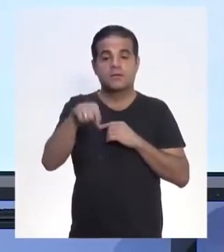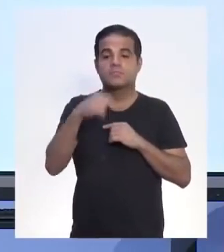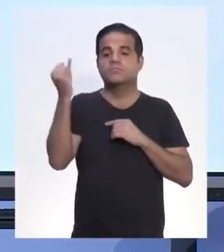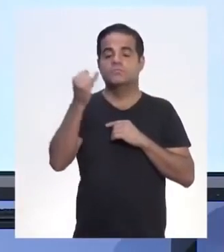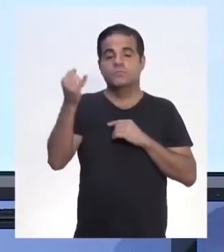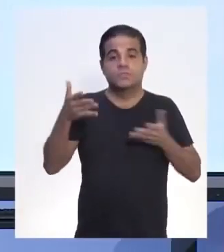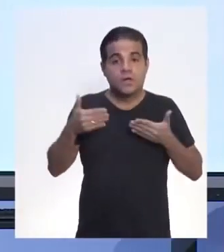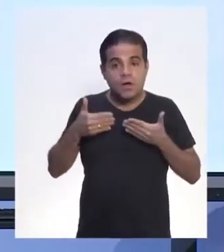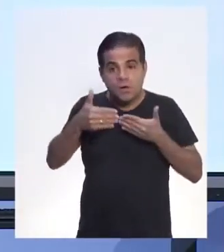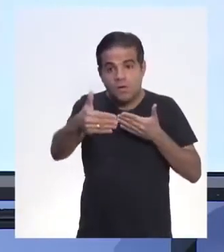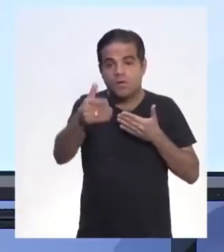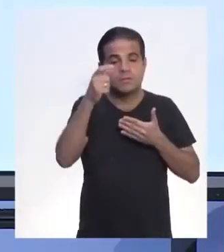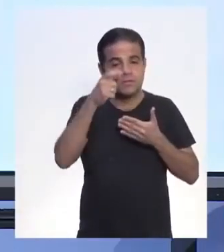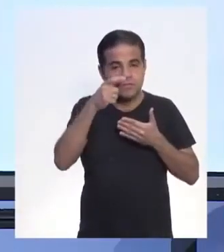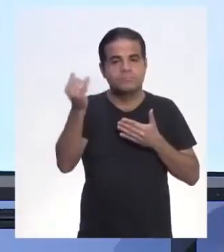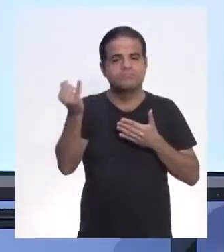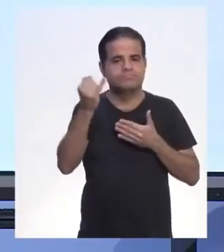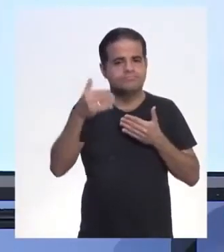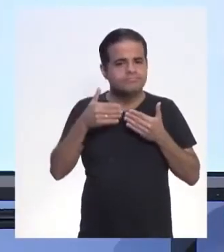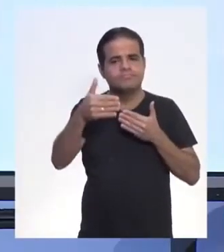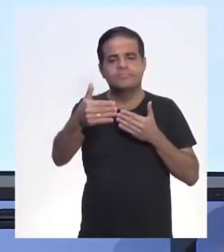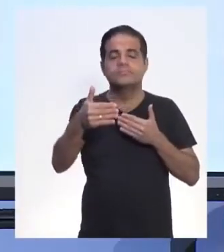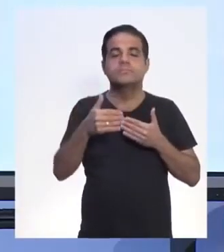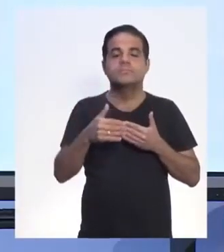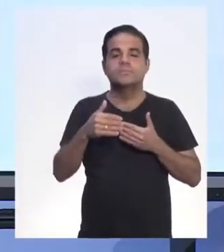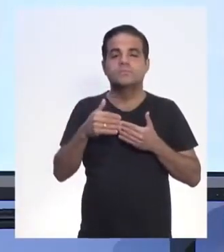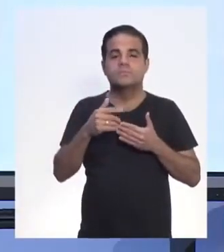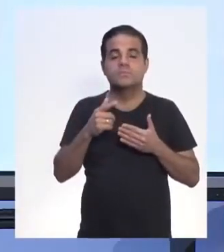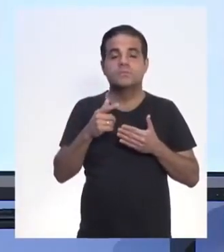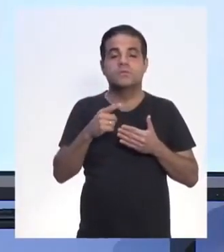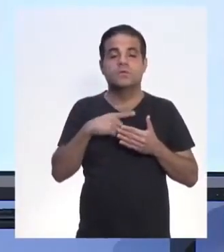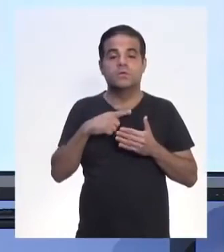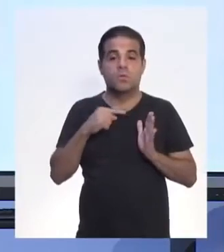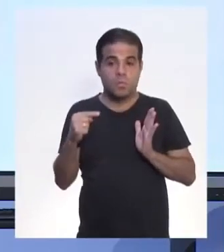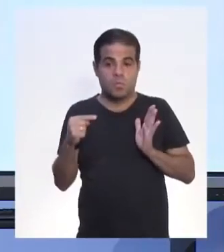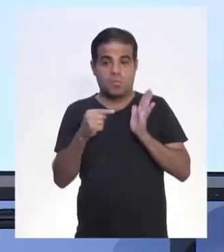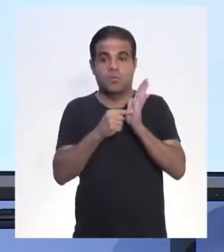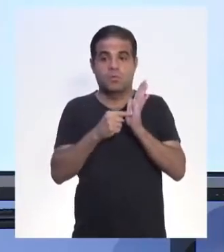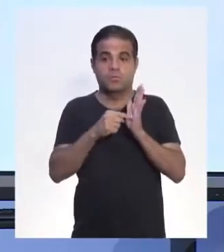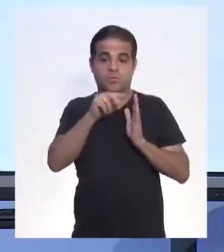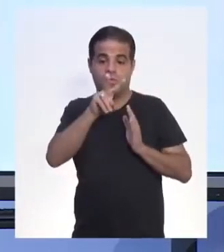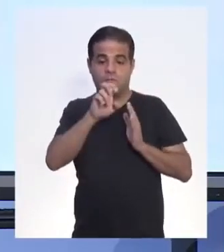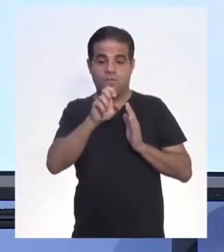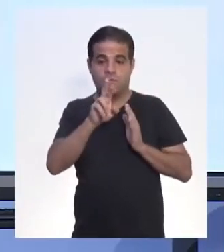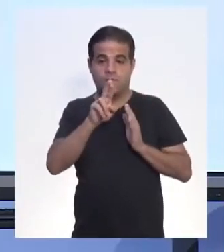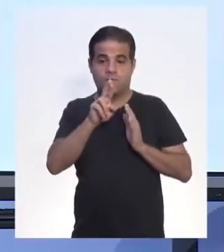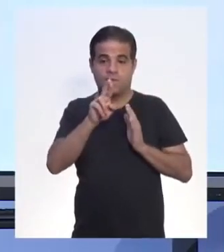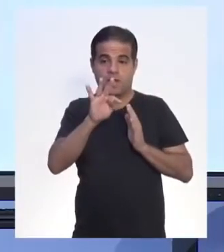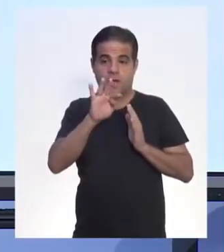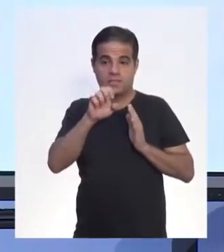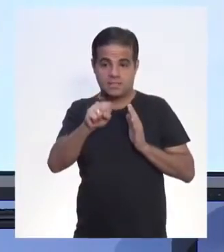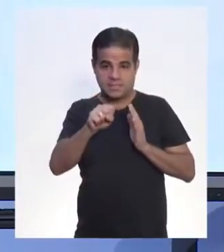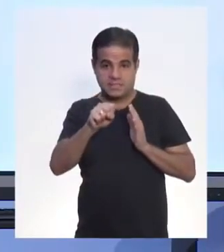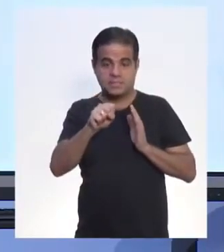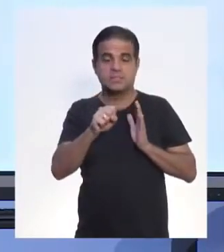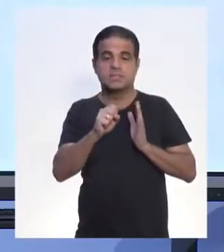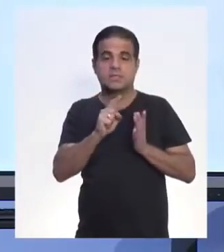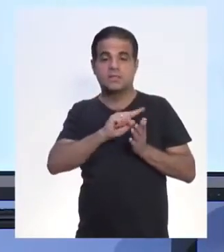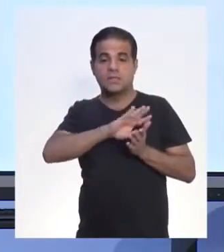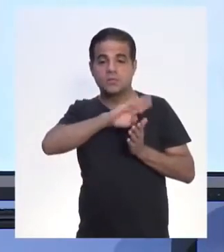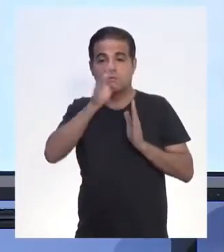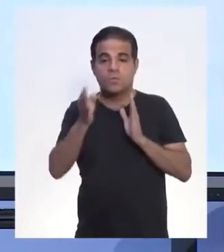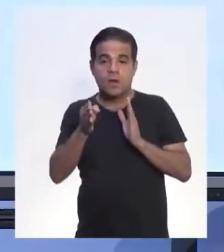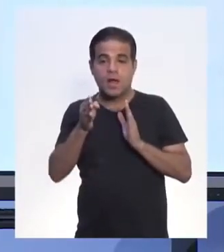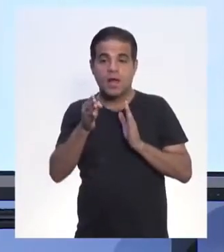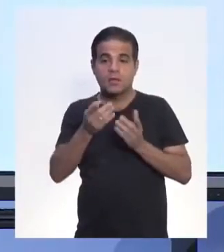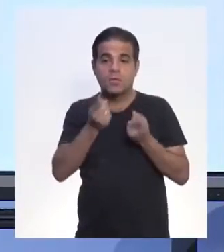vão ver ainda mais para frente, né? Então, eu tenho o ponto, né, o vértice, sempre aqui, está do outro lado,